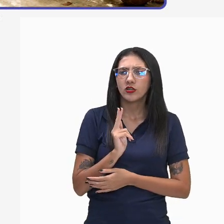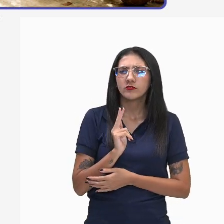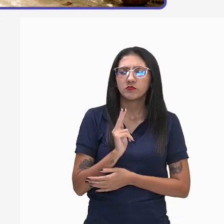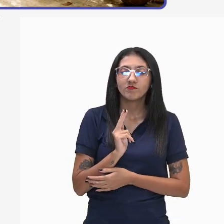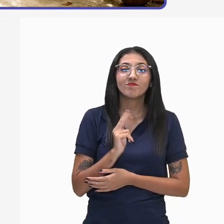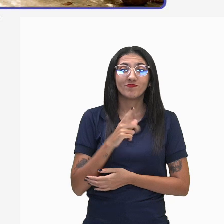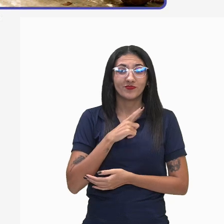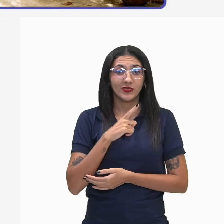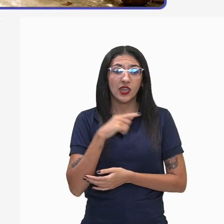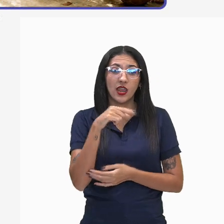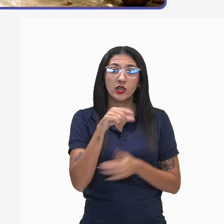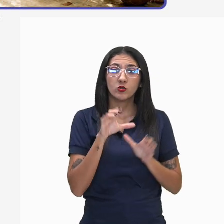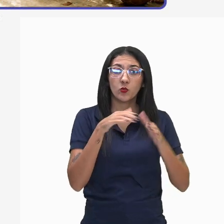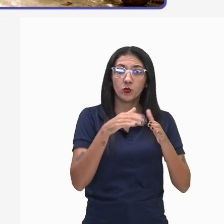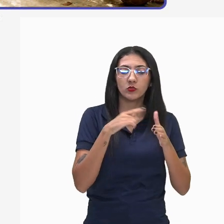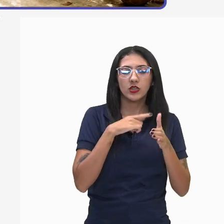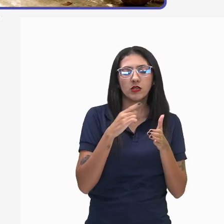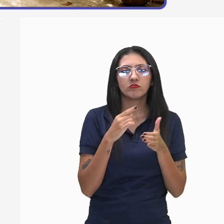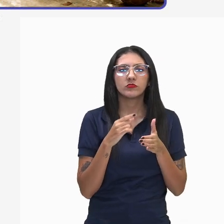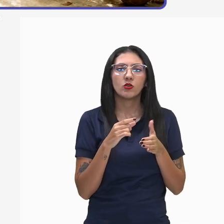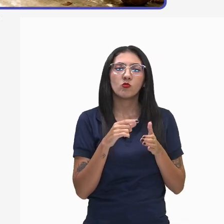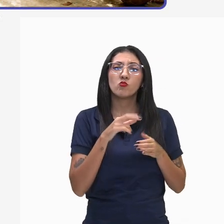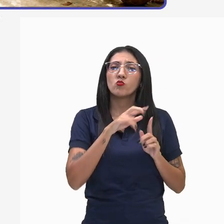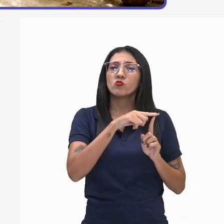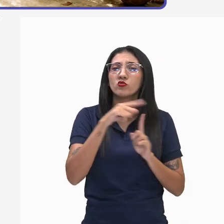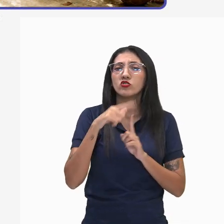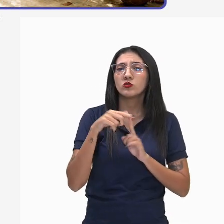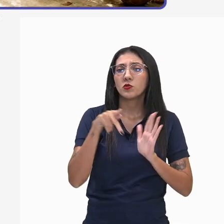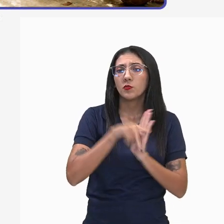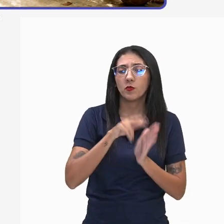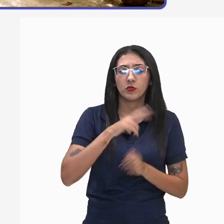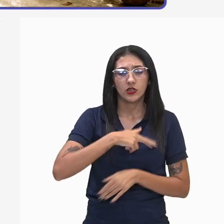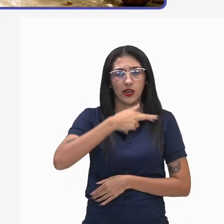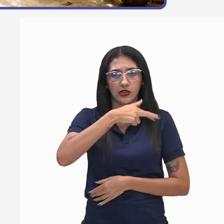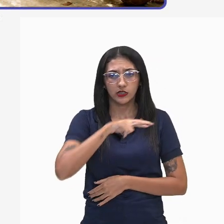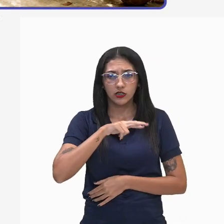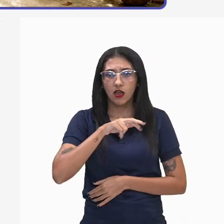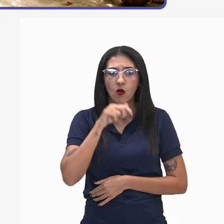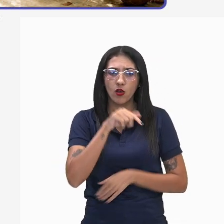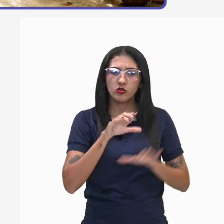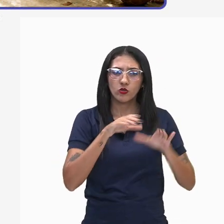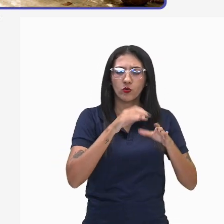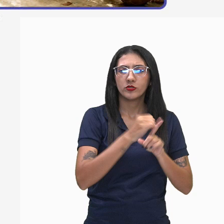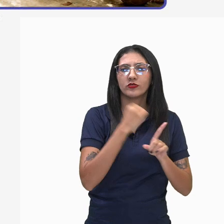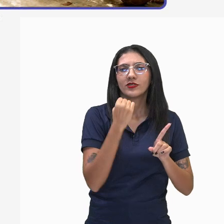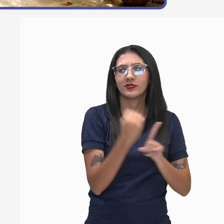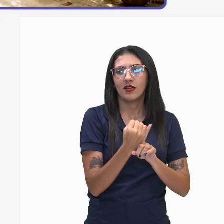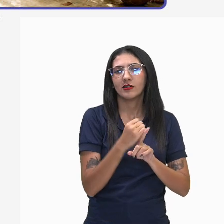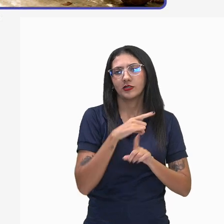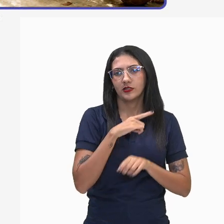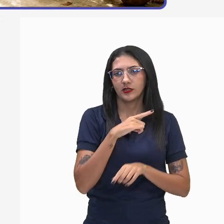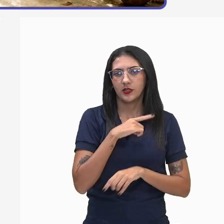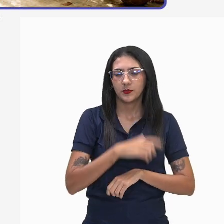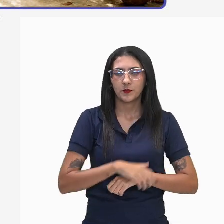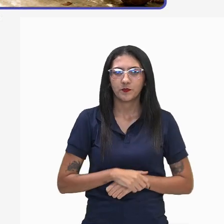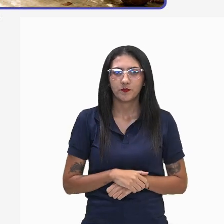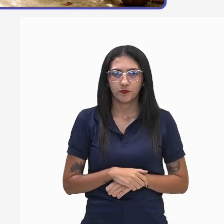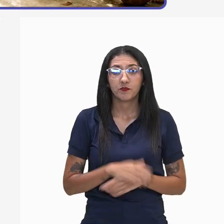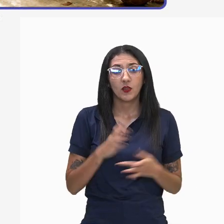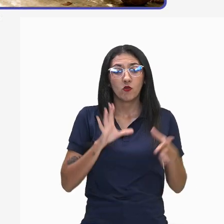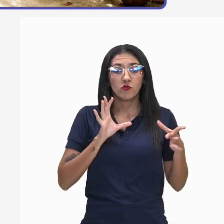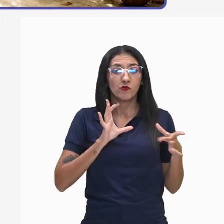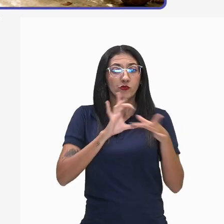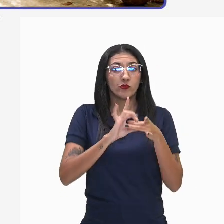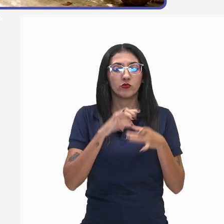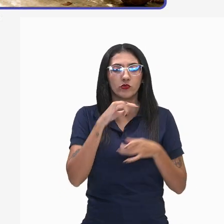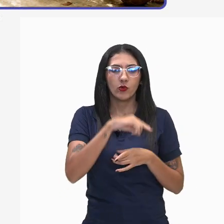um conjunto de crenças, ela tem uma religião, ela teve uma religião, ela tem uma religião. Então, junto com a